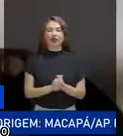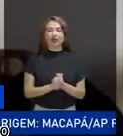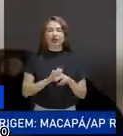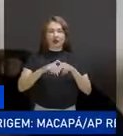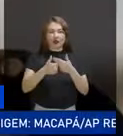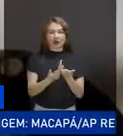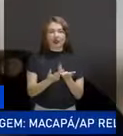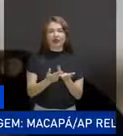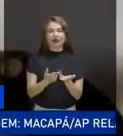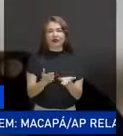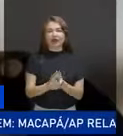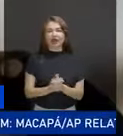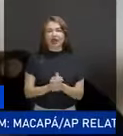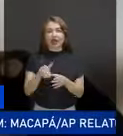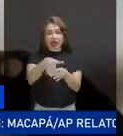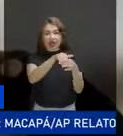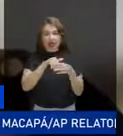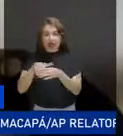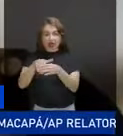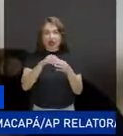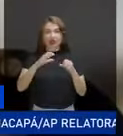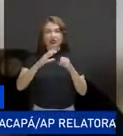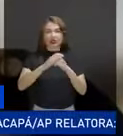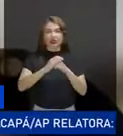em face do acordo do TRE Amapá